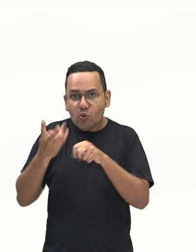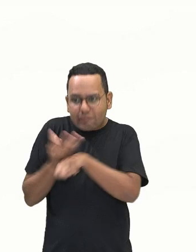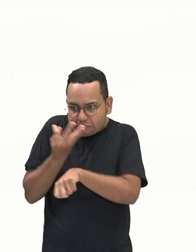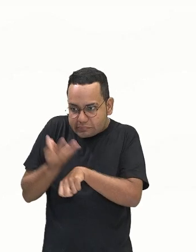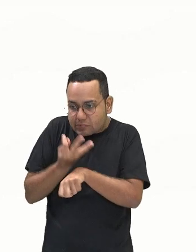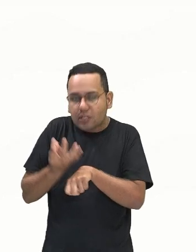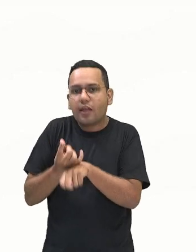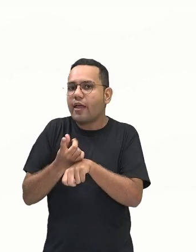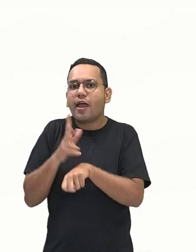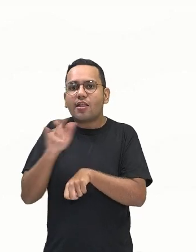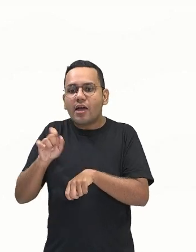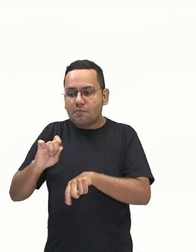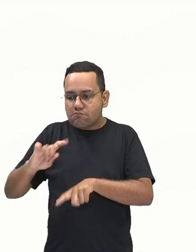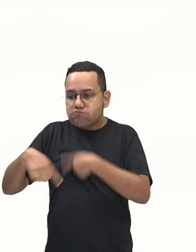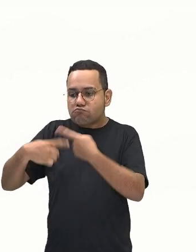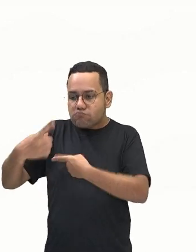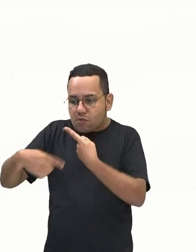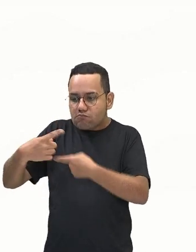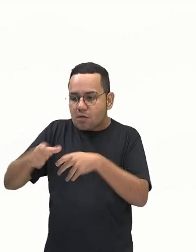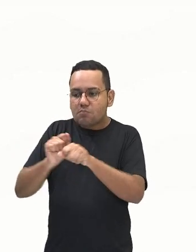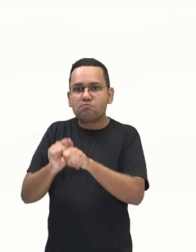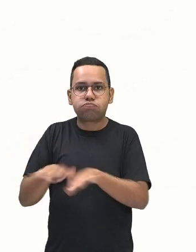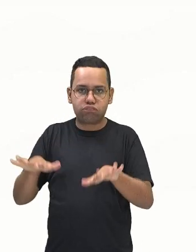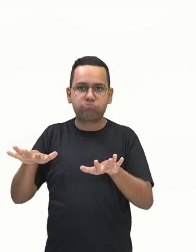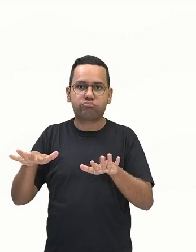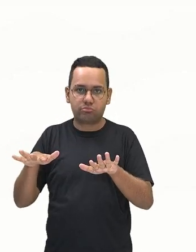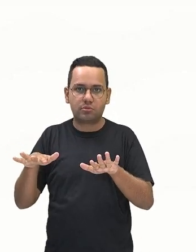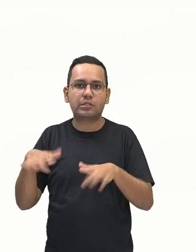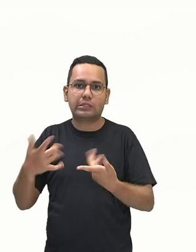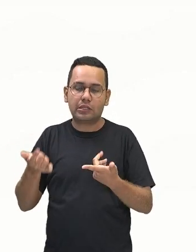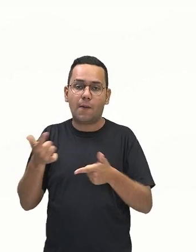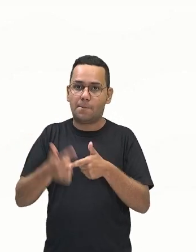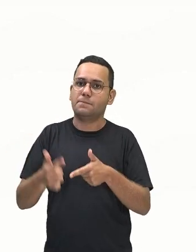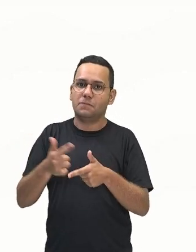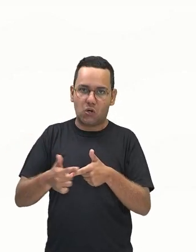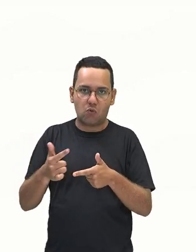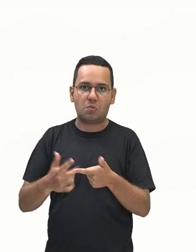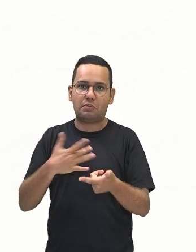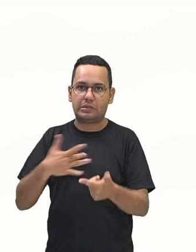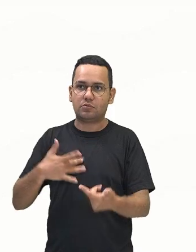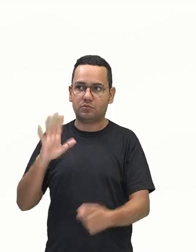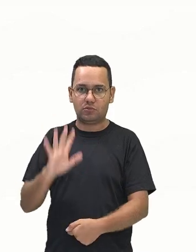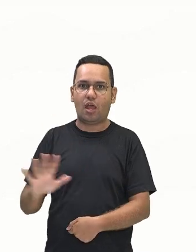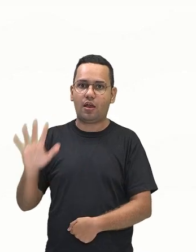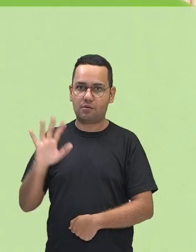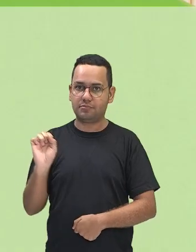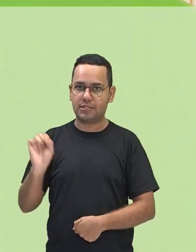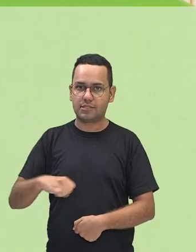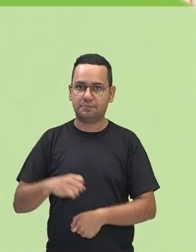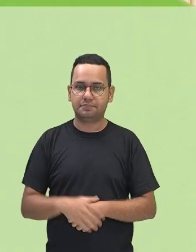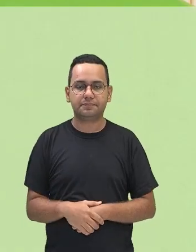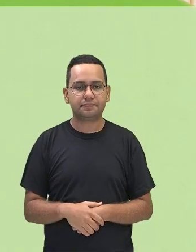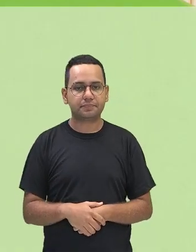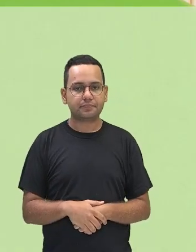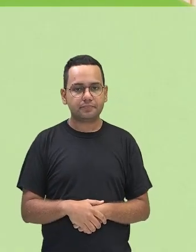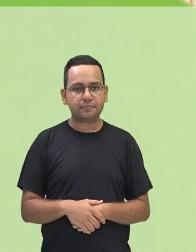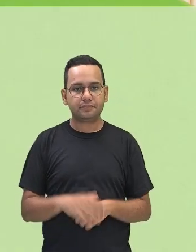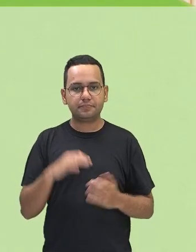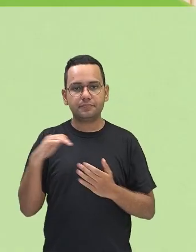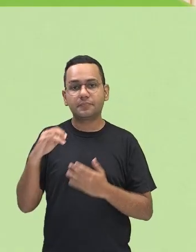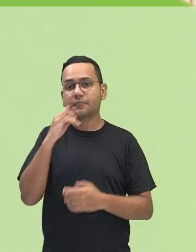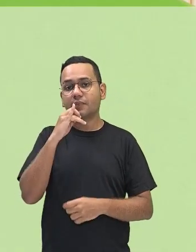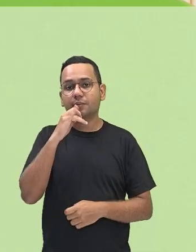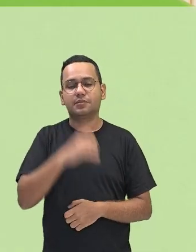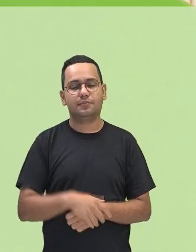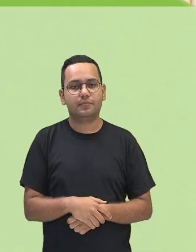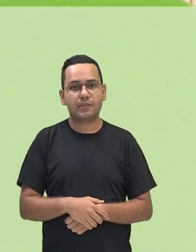de bactérias resistentes é que é o problema de saúde pública, tá? Por quê? Porque se você não